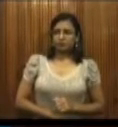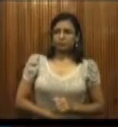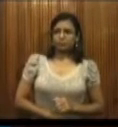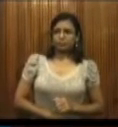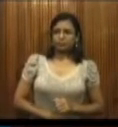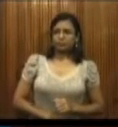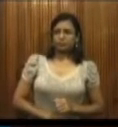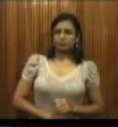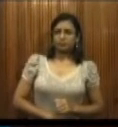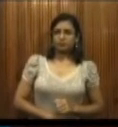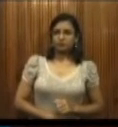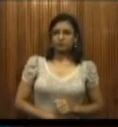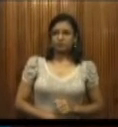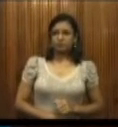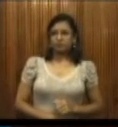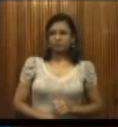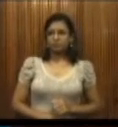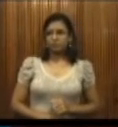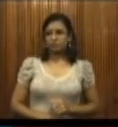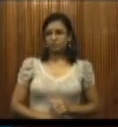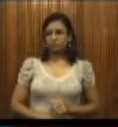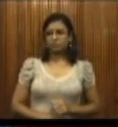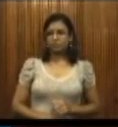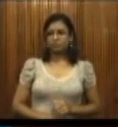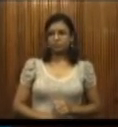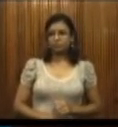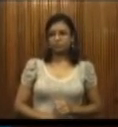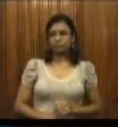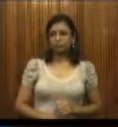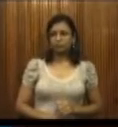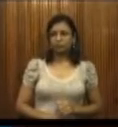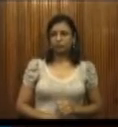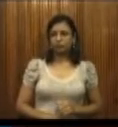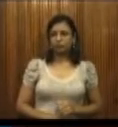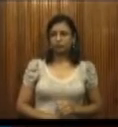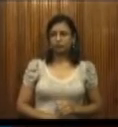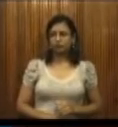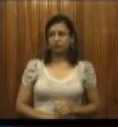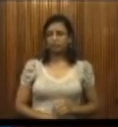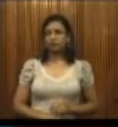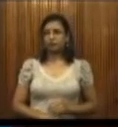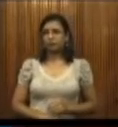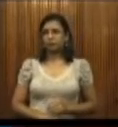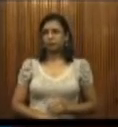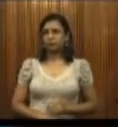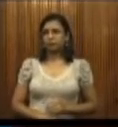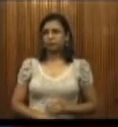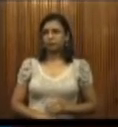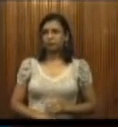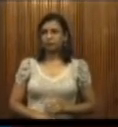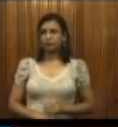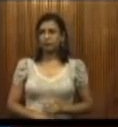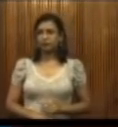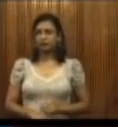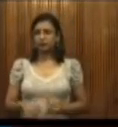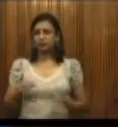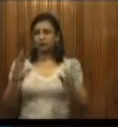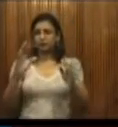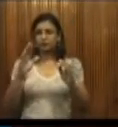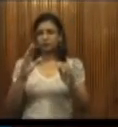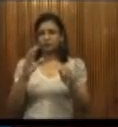sua liberdade com o Senhor, eu queria que você pensasse no que aquele jovem fez. Ele correu a